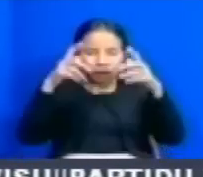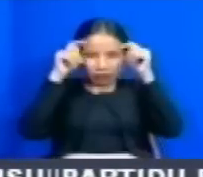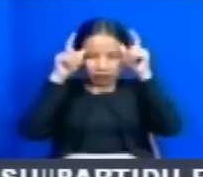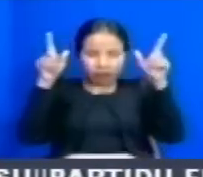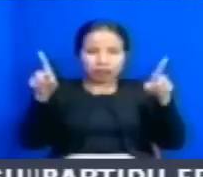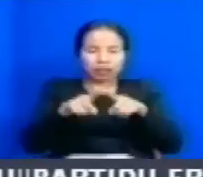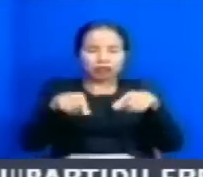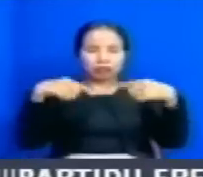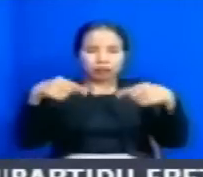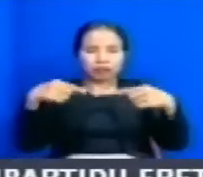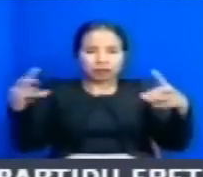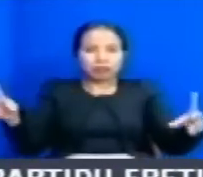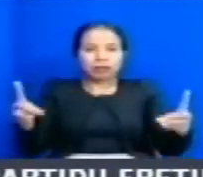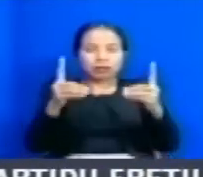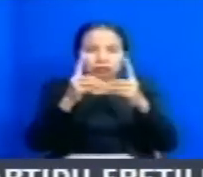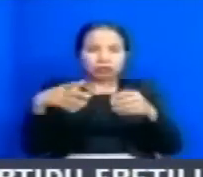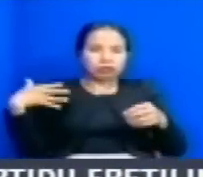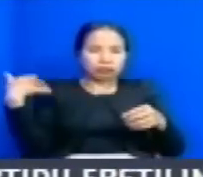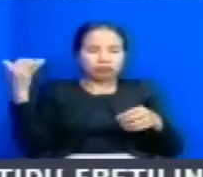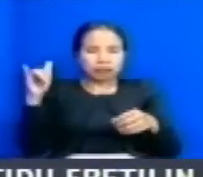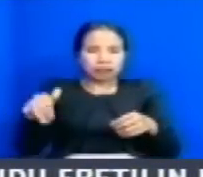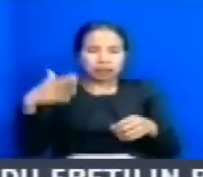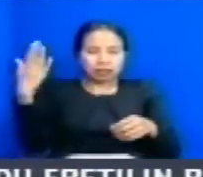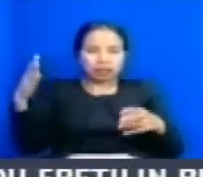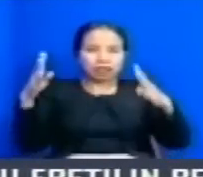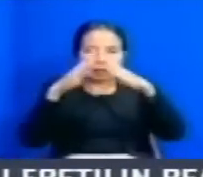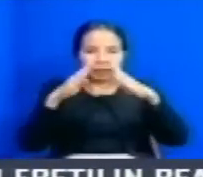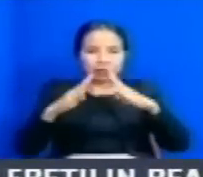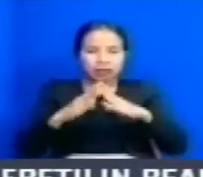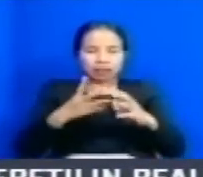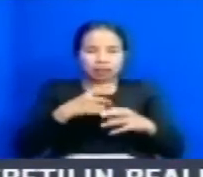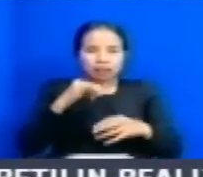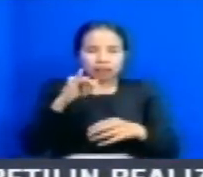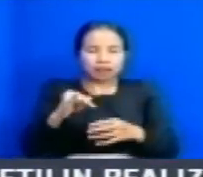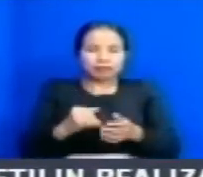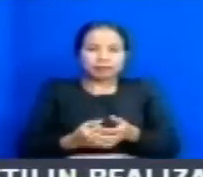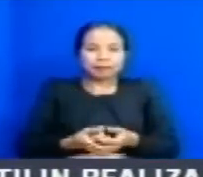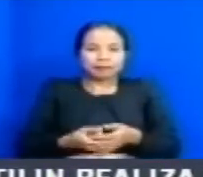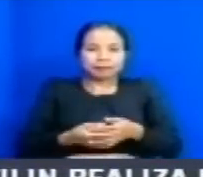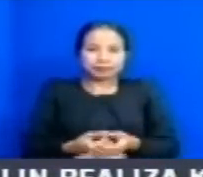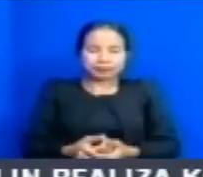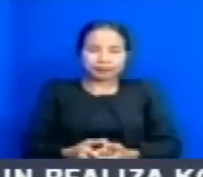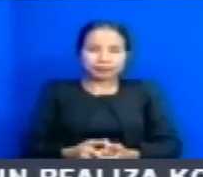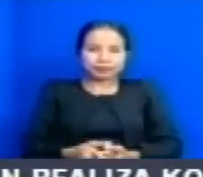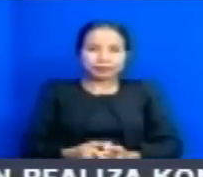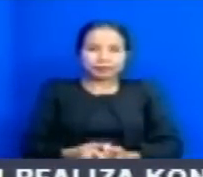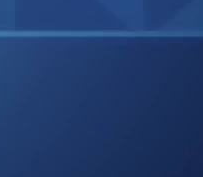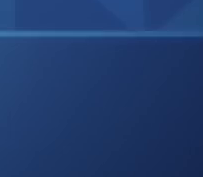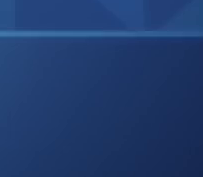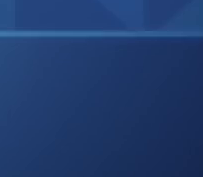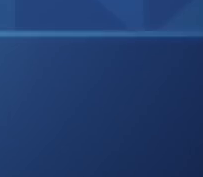ligado ao conflito que acontece entre a Jovem Sira e a capital Dili. Juvenal da Silva, ba